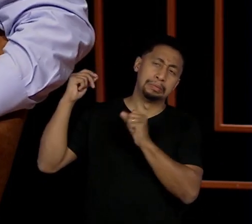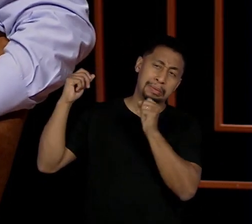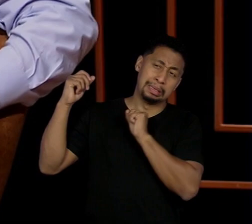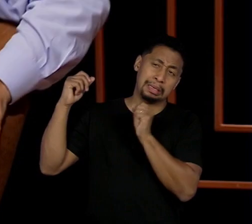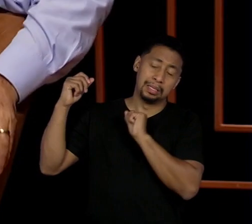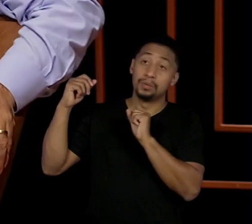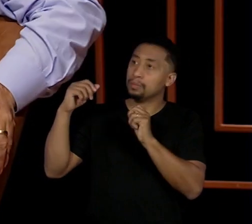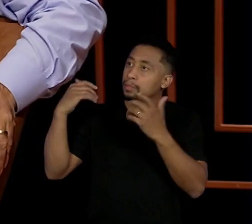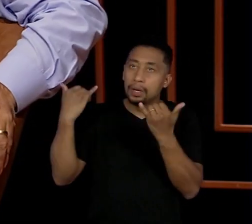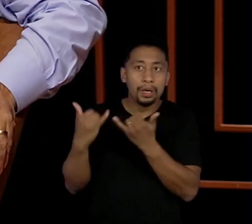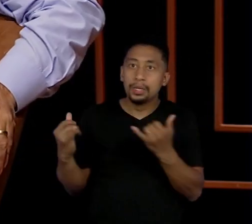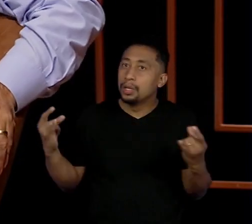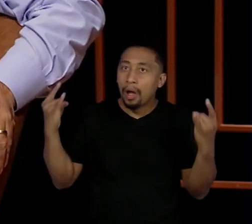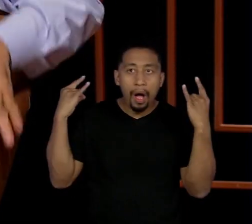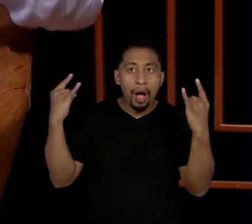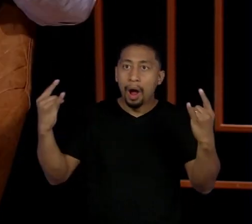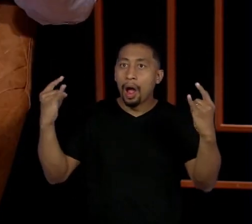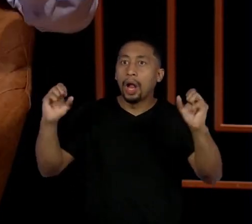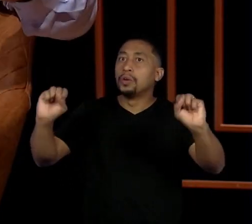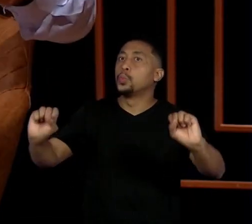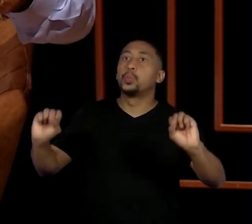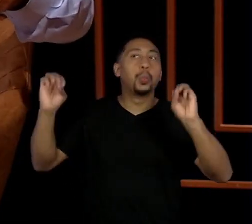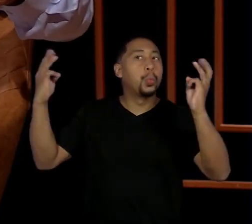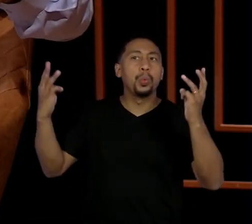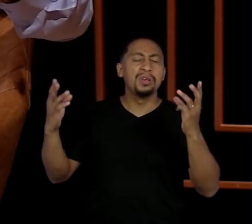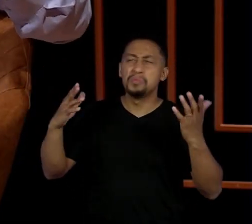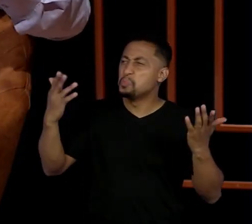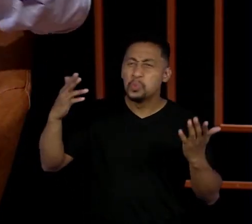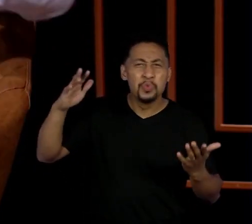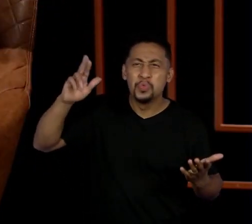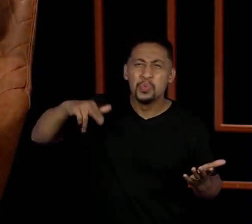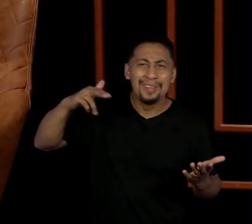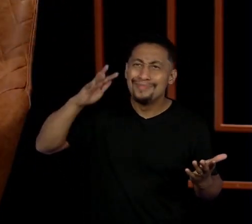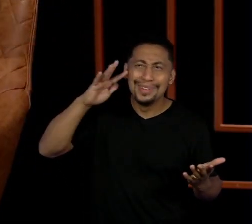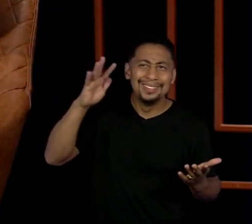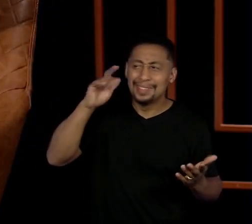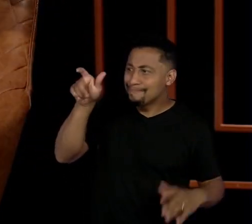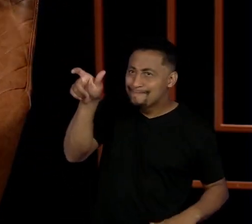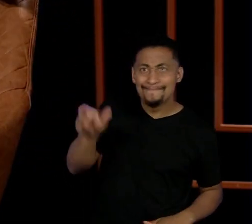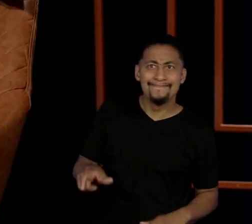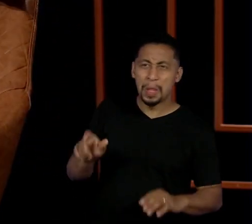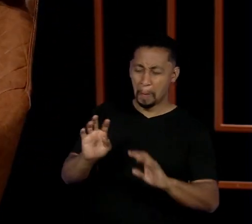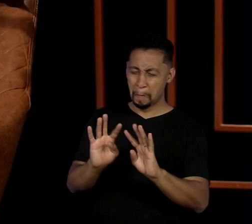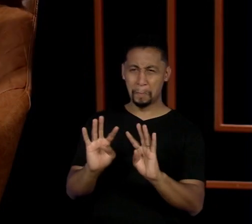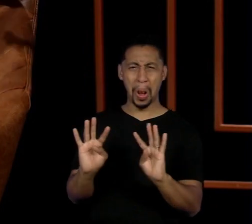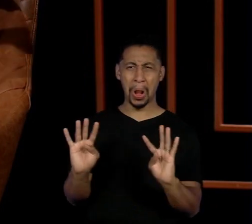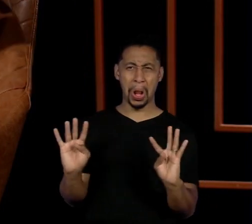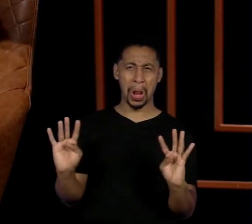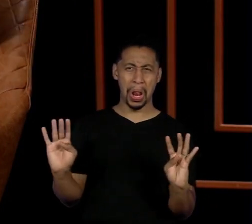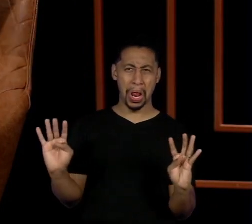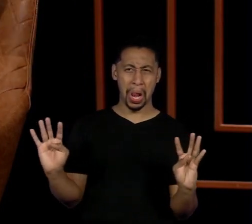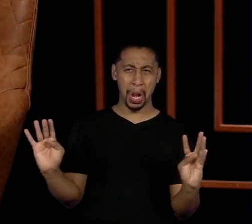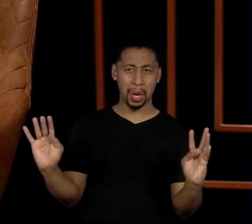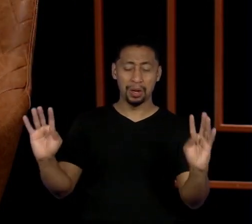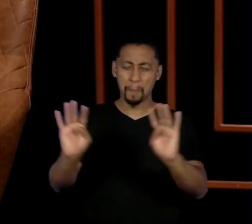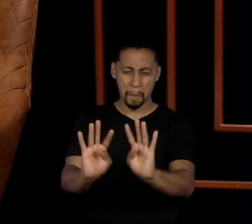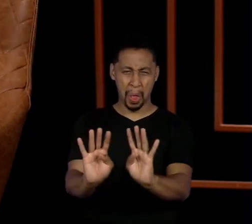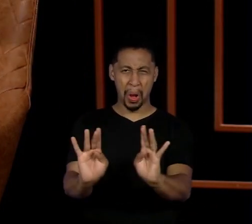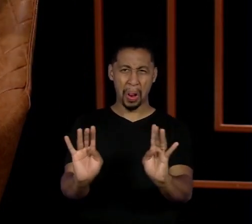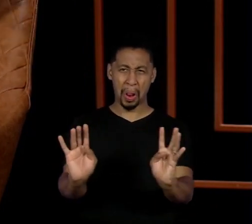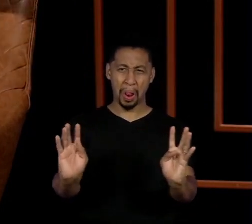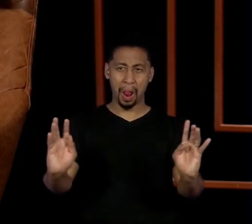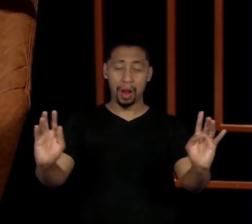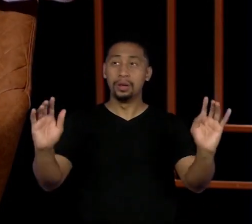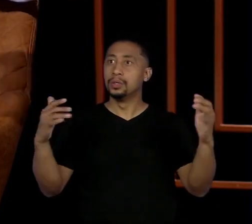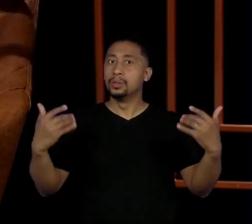primeiro espetáculo do Damião que eu vi foi... Eu nunca imaginei que eu ia trabalhar com aquele cara que trabalhava com um monte de gente. Né? O primeiro espetáculo dele, nossa,